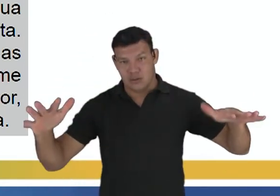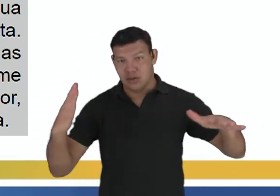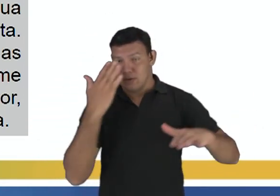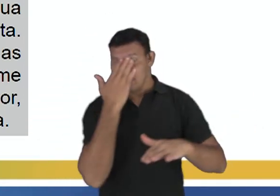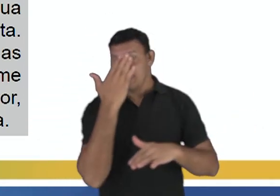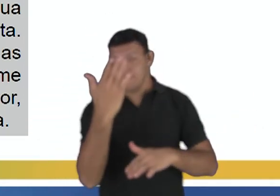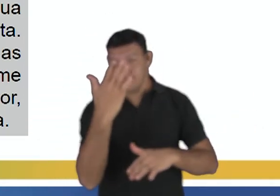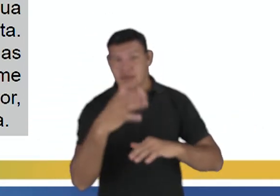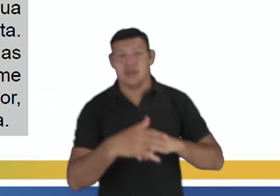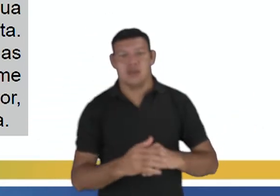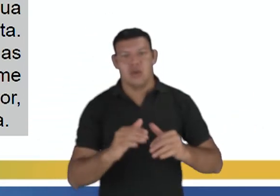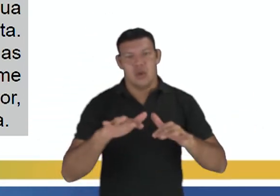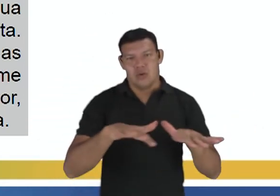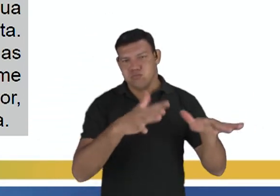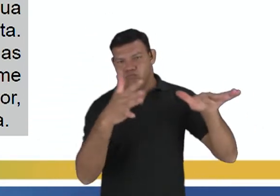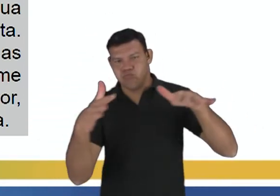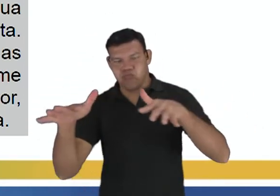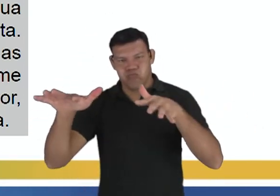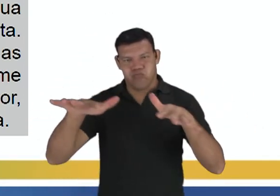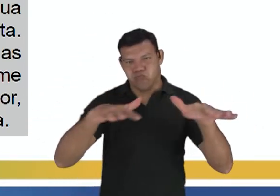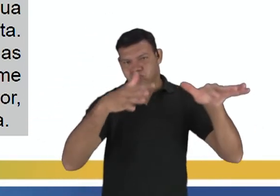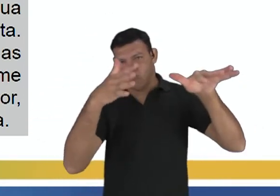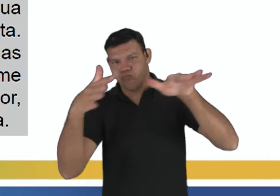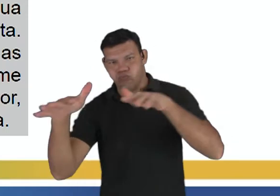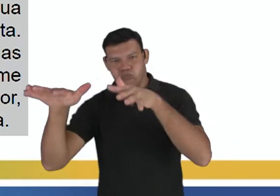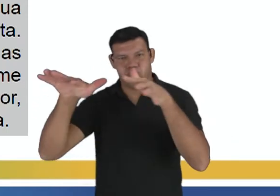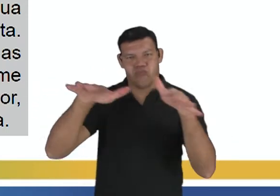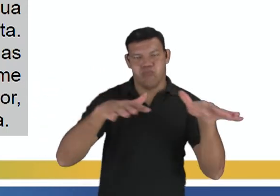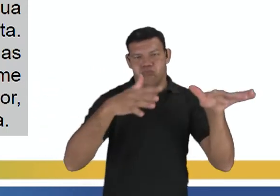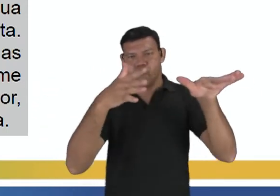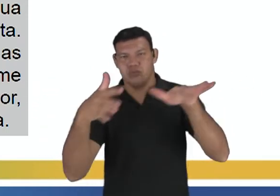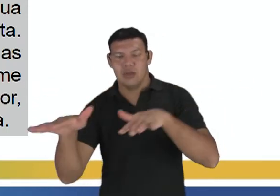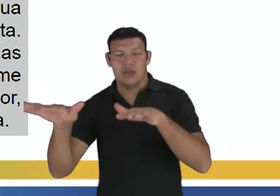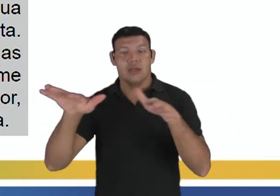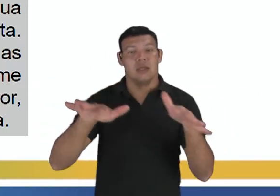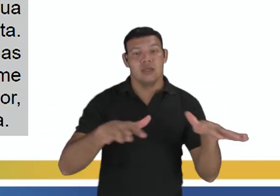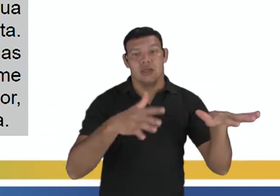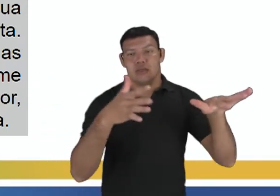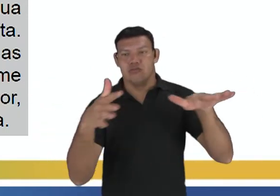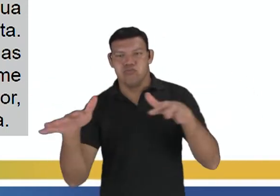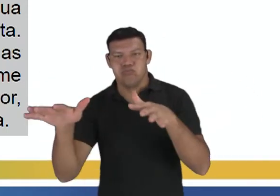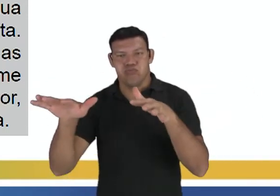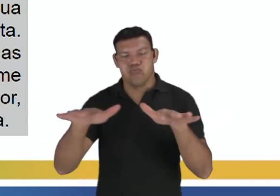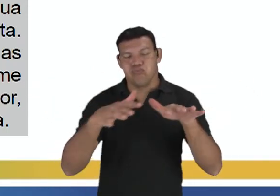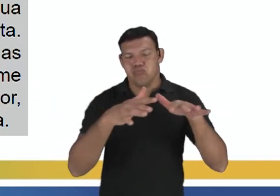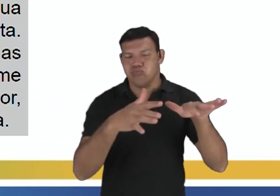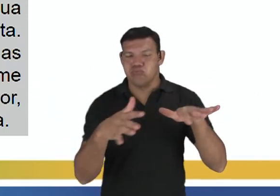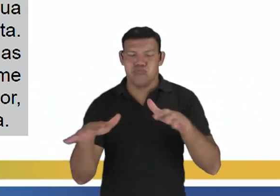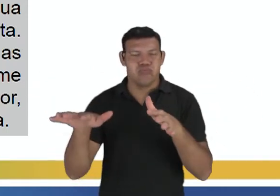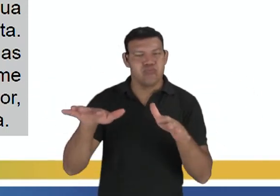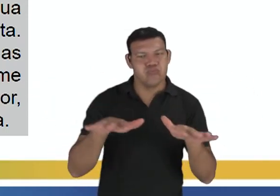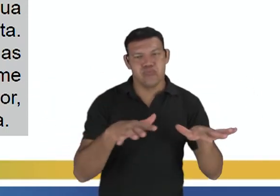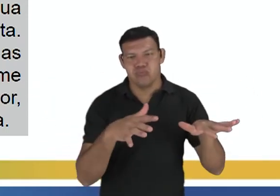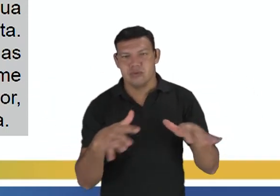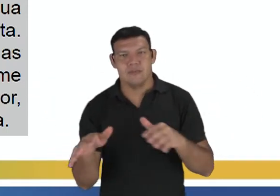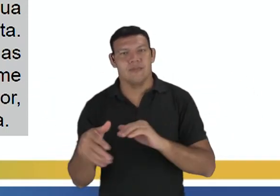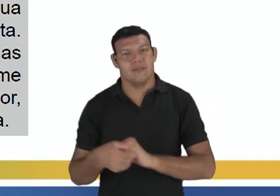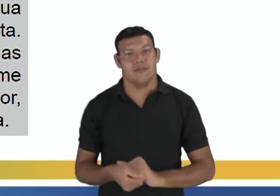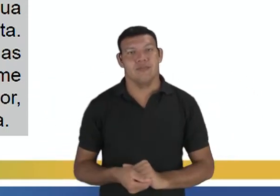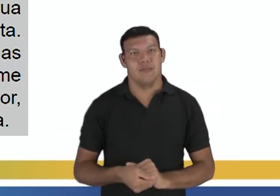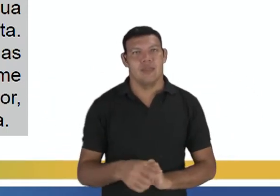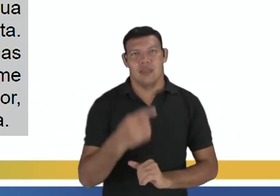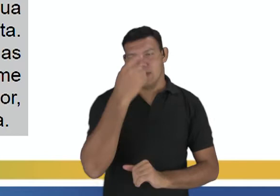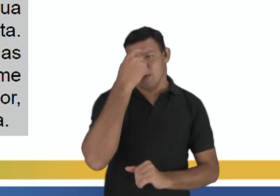para a frente da Lua estará em maré alta. Aqui, nos intervalos entre as marés altas, o volume da água é menor, portanto, maré